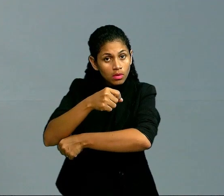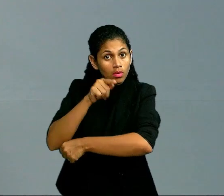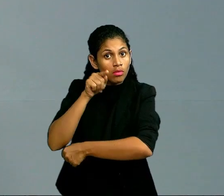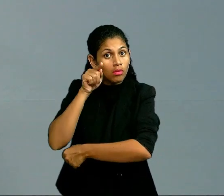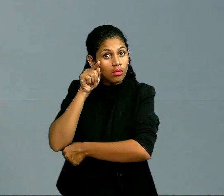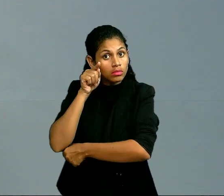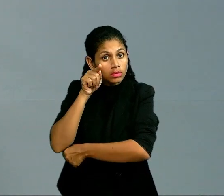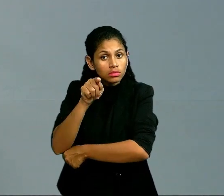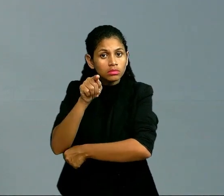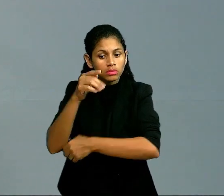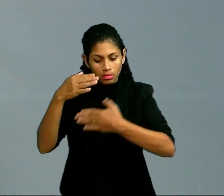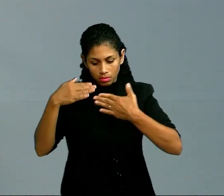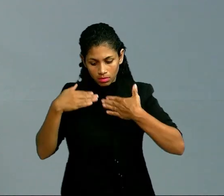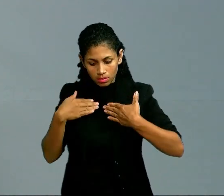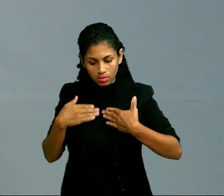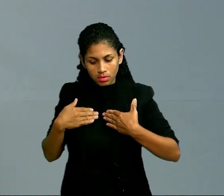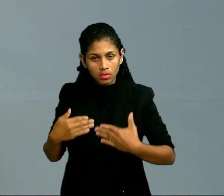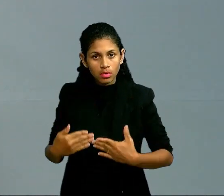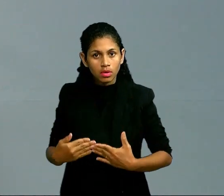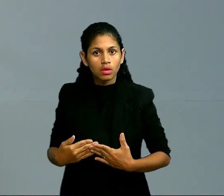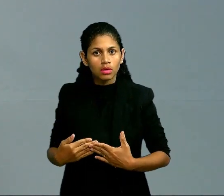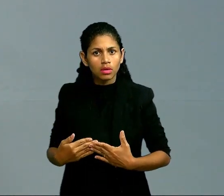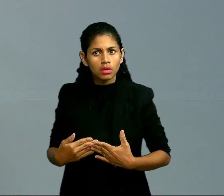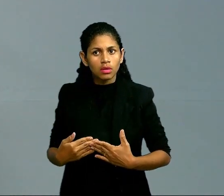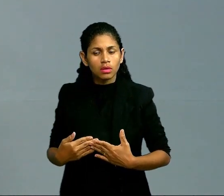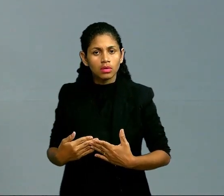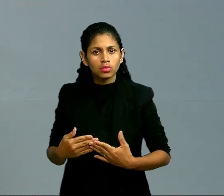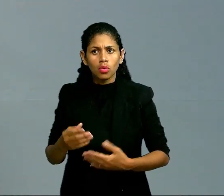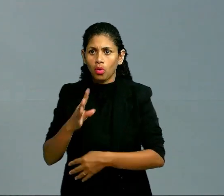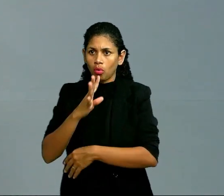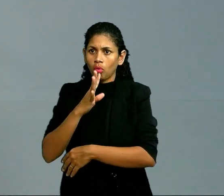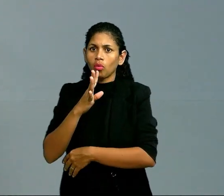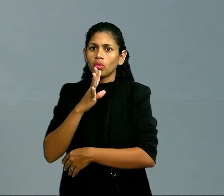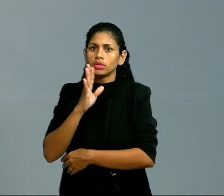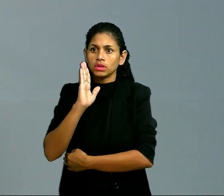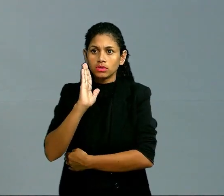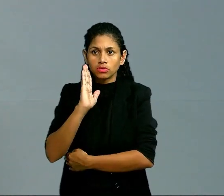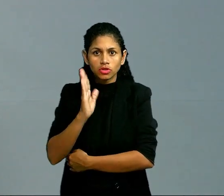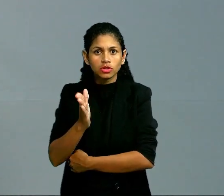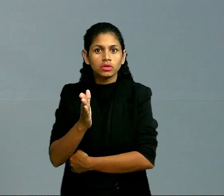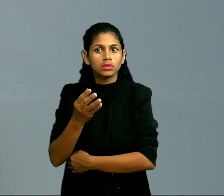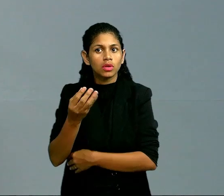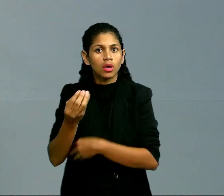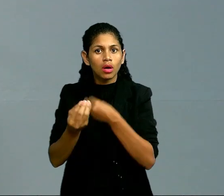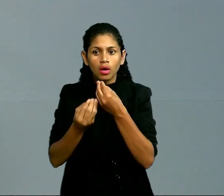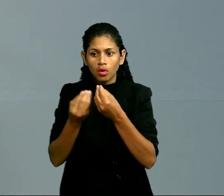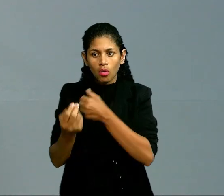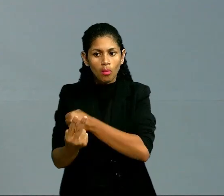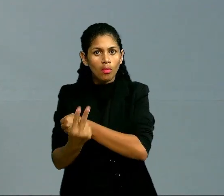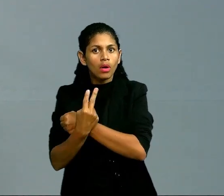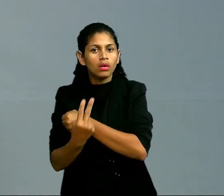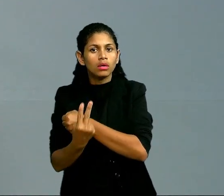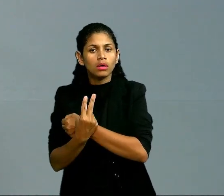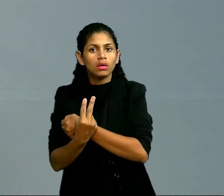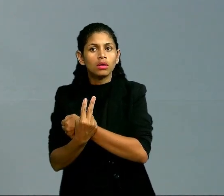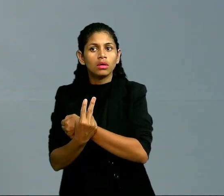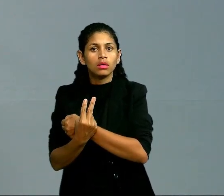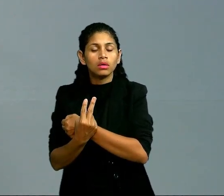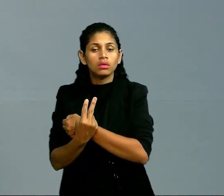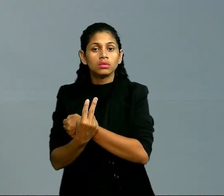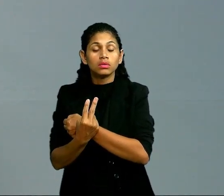assim, opa, esse anticorpo eu estou reconhecendo como antígeno. Então, o teu corpo, ele começa a fazer